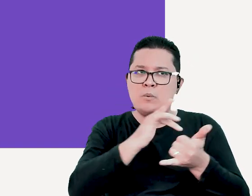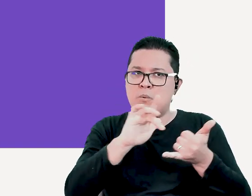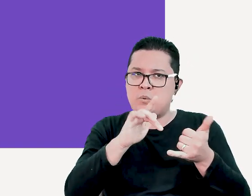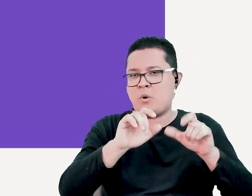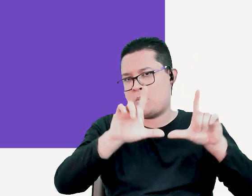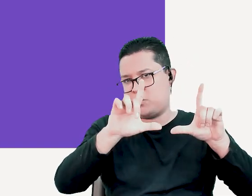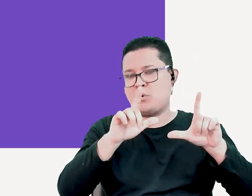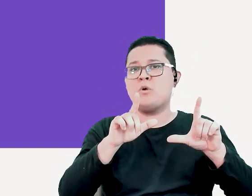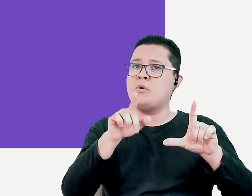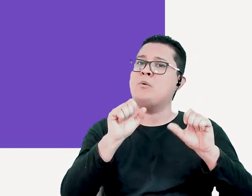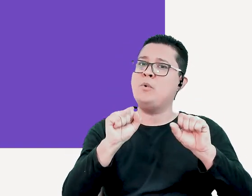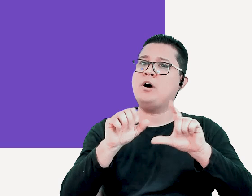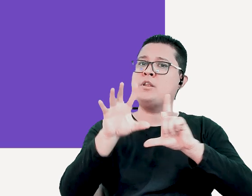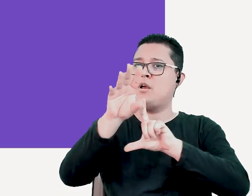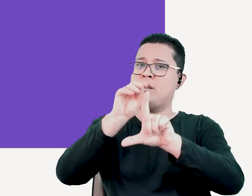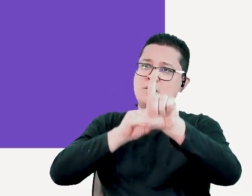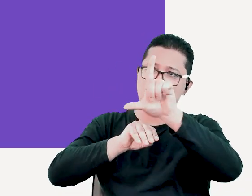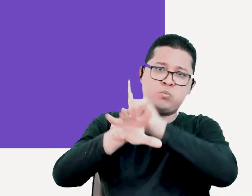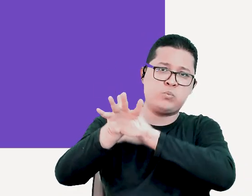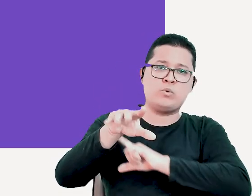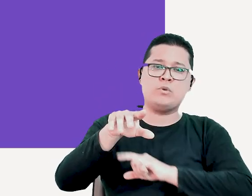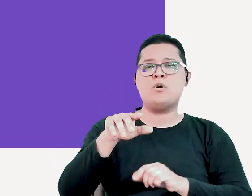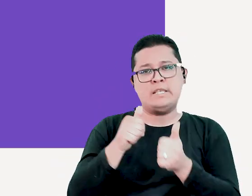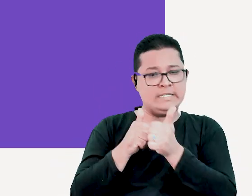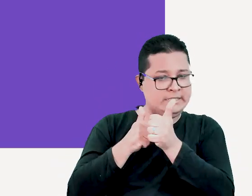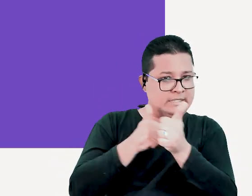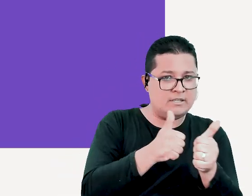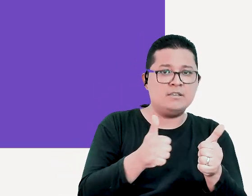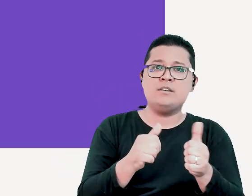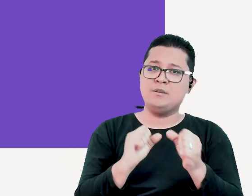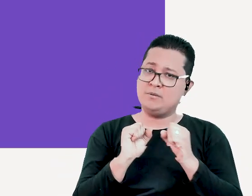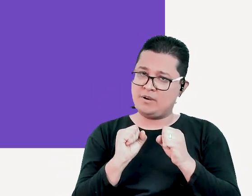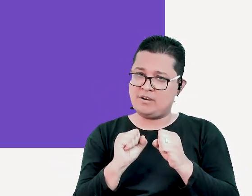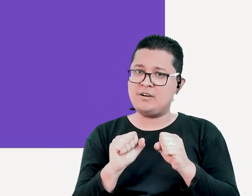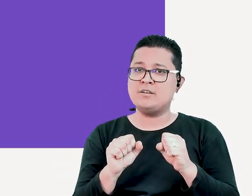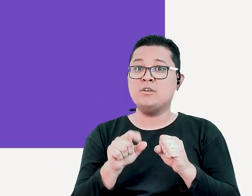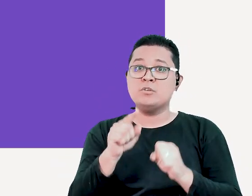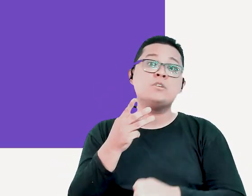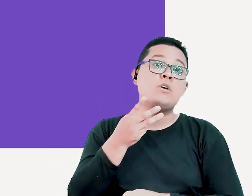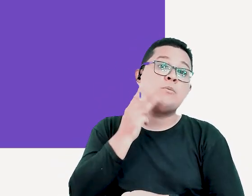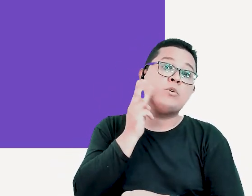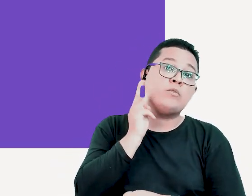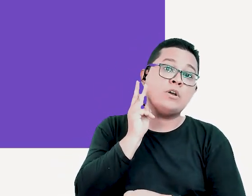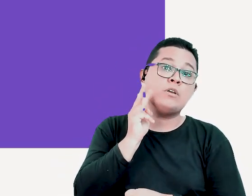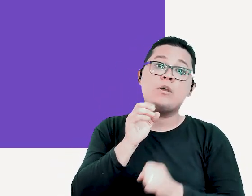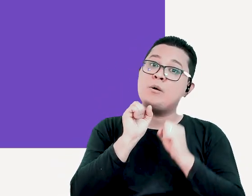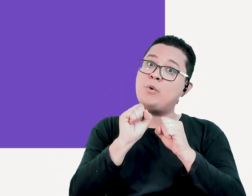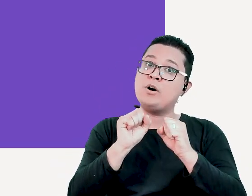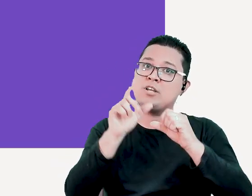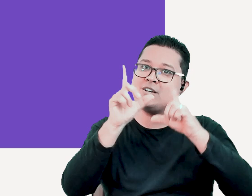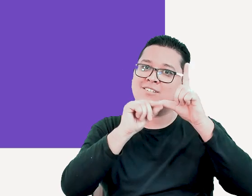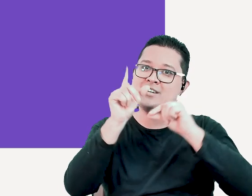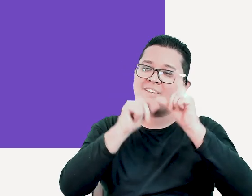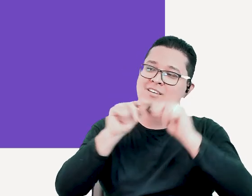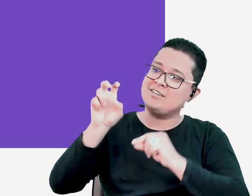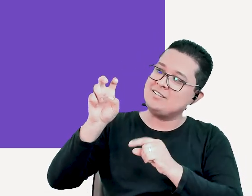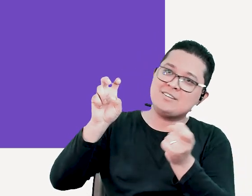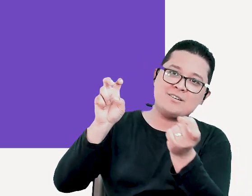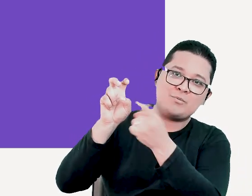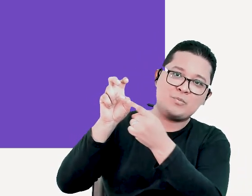compartilhar, seguir a gente aí na plataforma, e se for especificamente Spotify, você ainda consegue avaliar com 5 estrelinhas, que vai ajudar a gente a